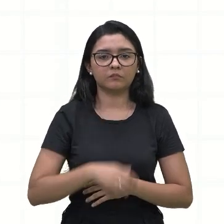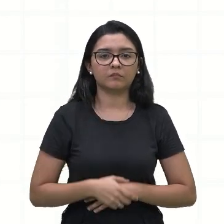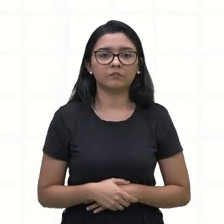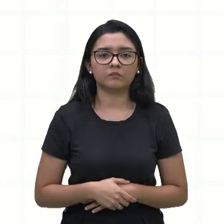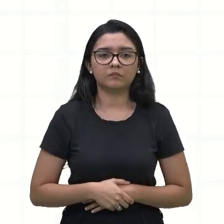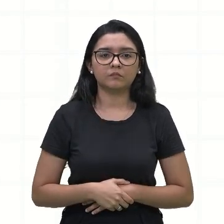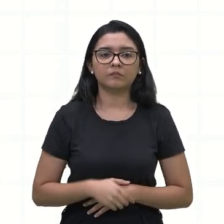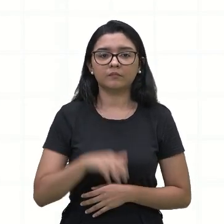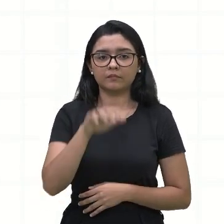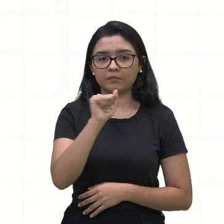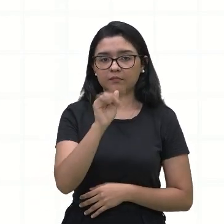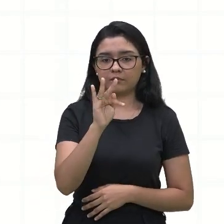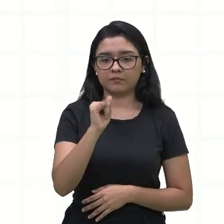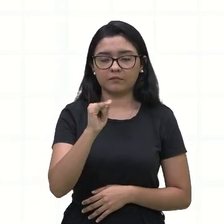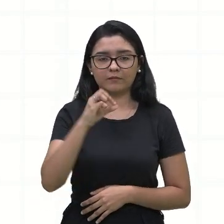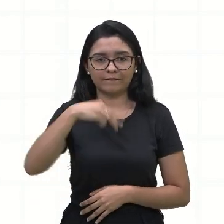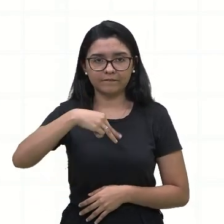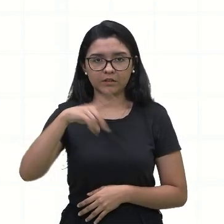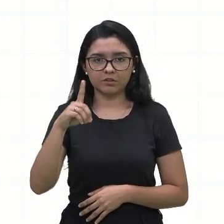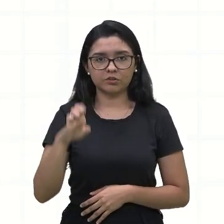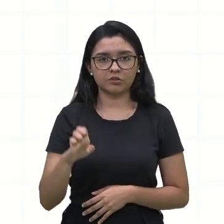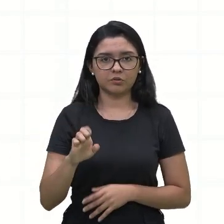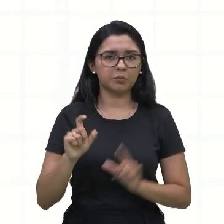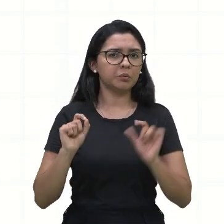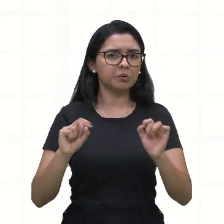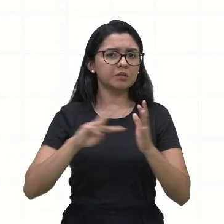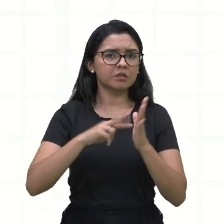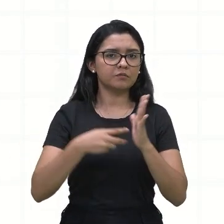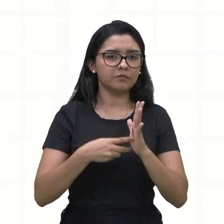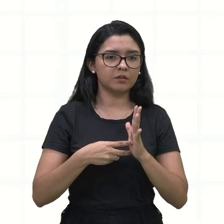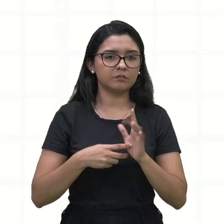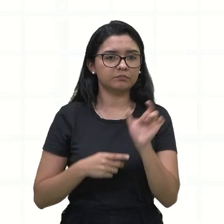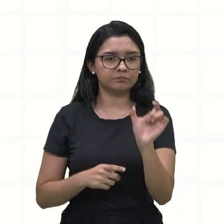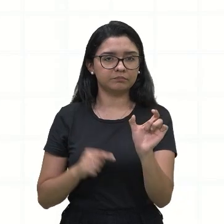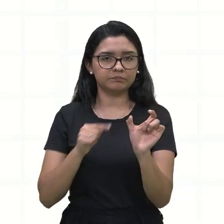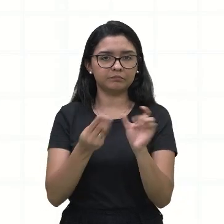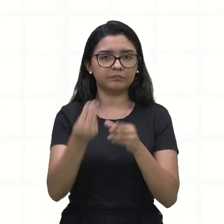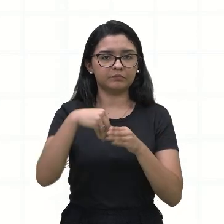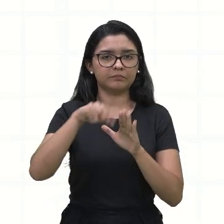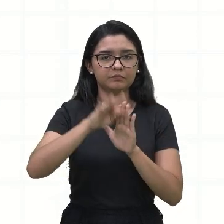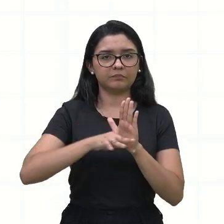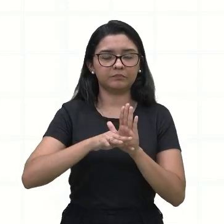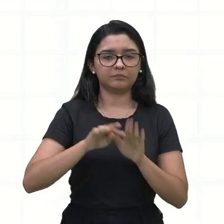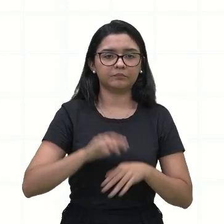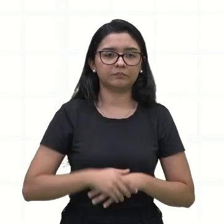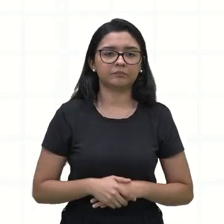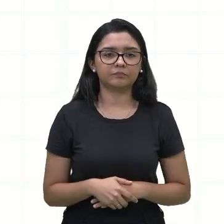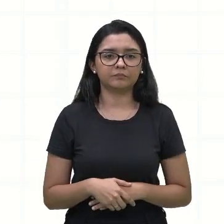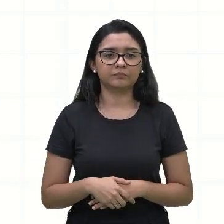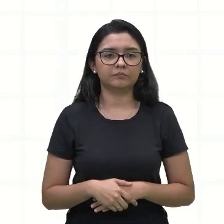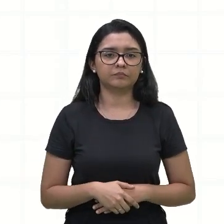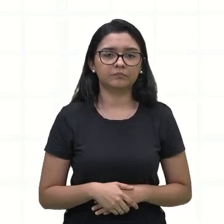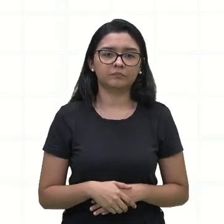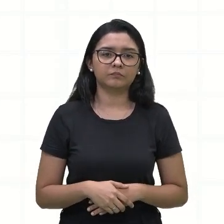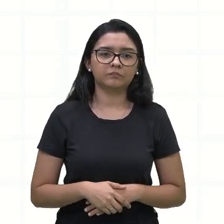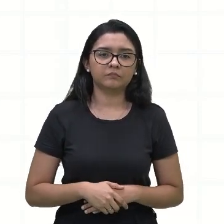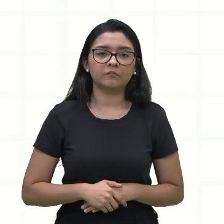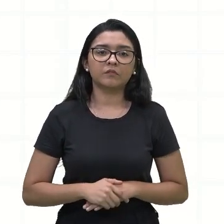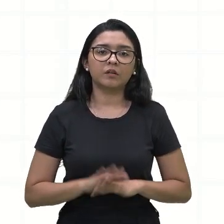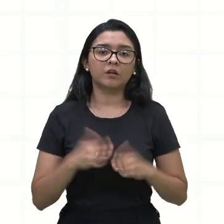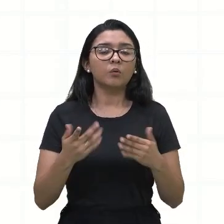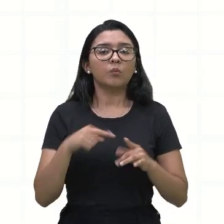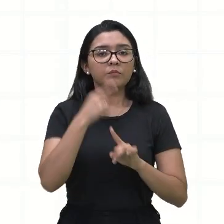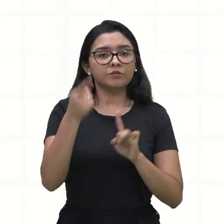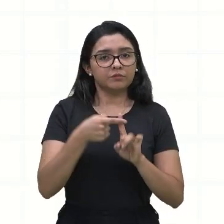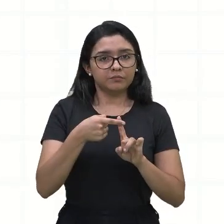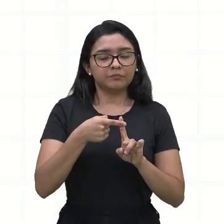fim de... Que sentido você acha que ele traz aí nesse texto? Exatamente, eu ouvi daqui. Finalidade. Olha